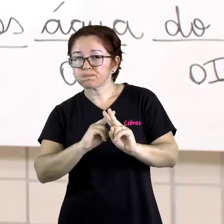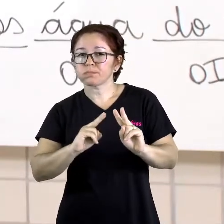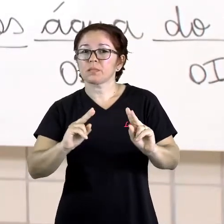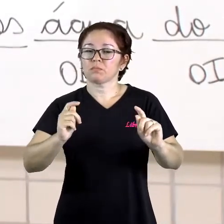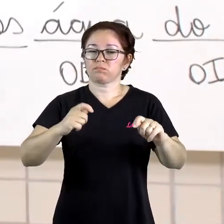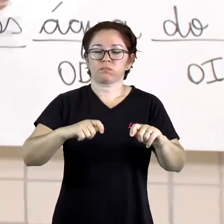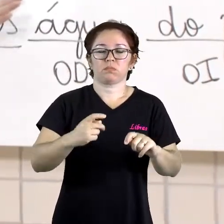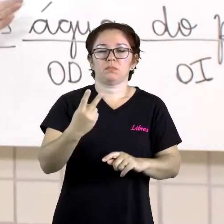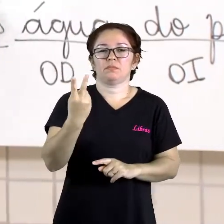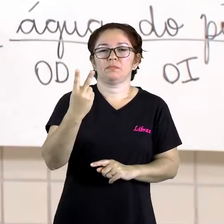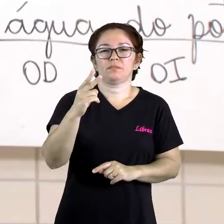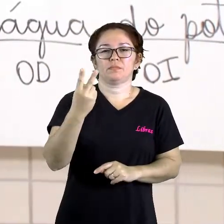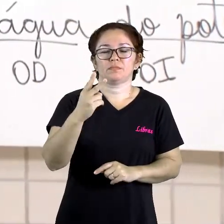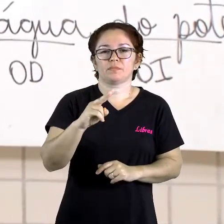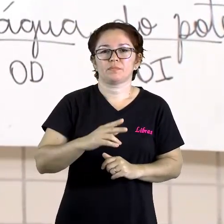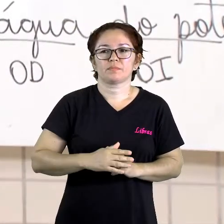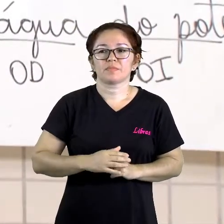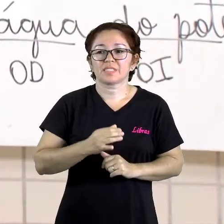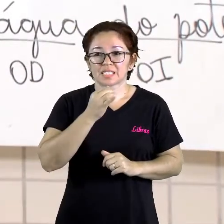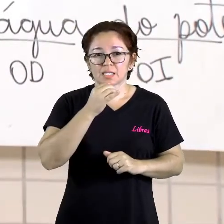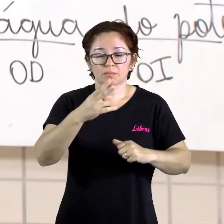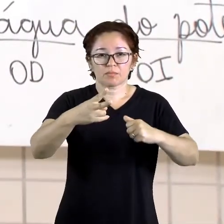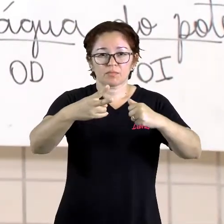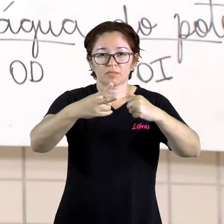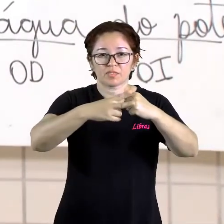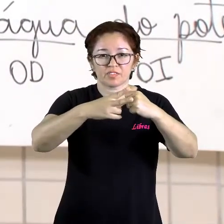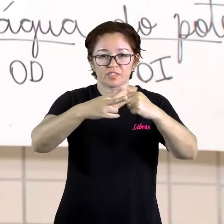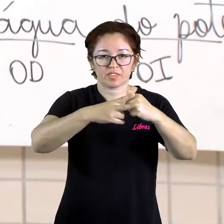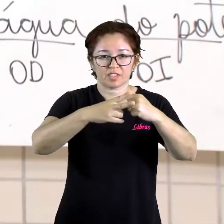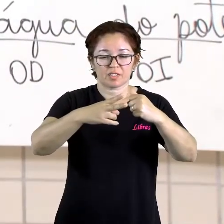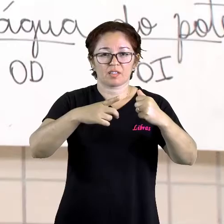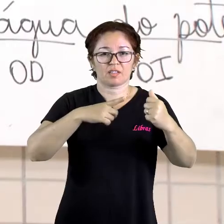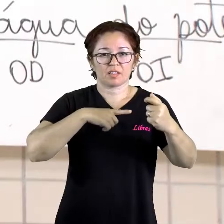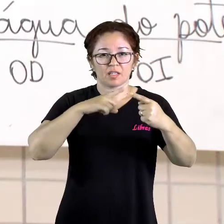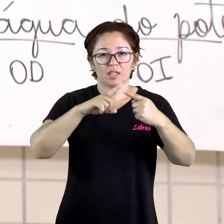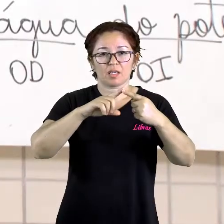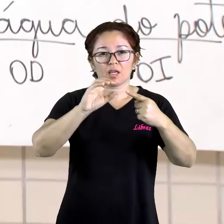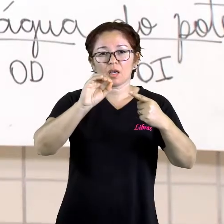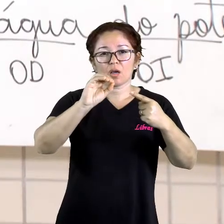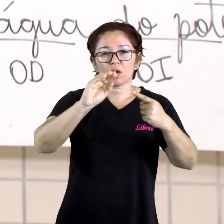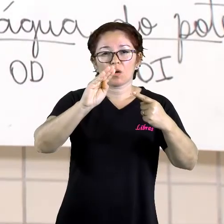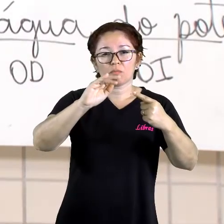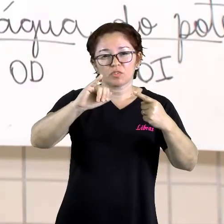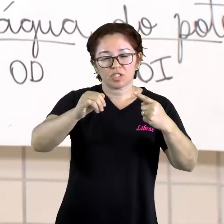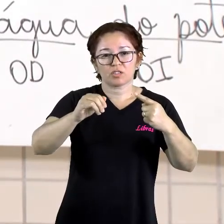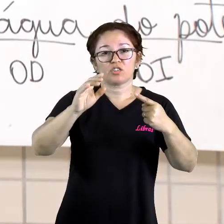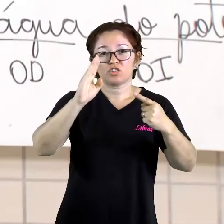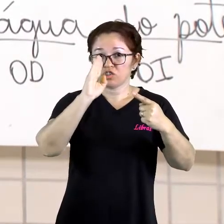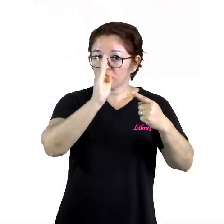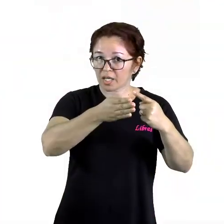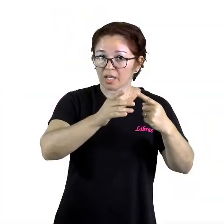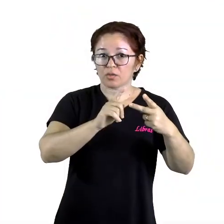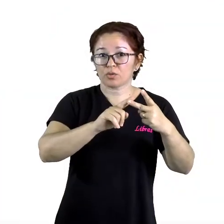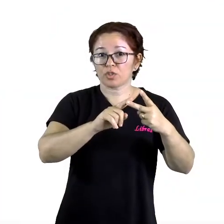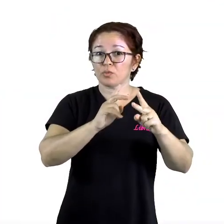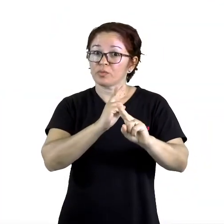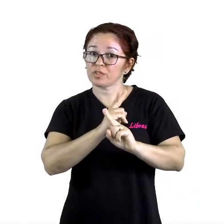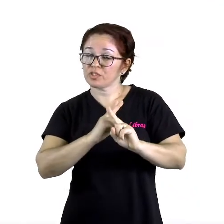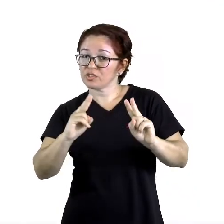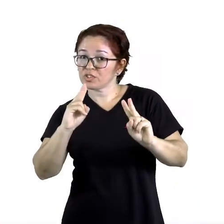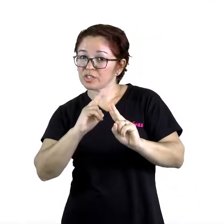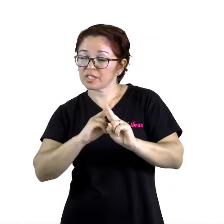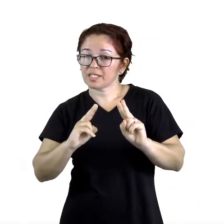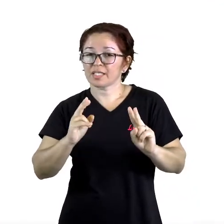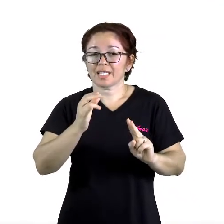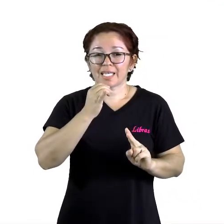Nesse caso, esses verbos, eles recebem tanto o objeto direto quanto o objeto indireto. Bebíamos